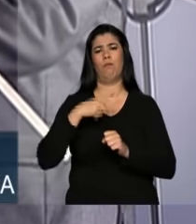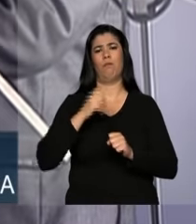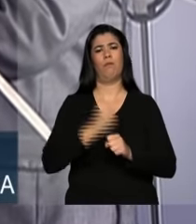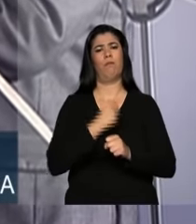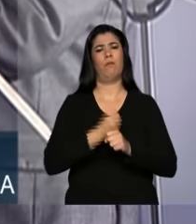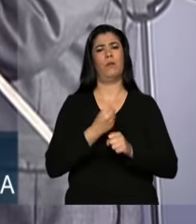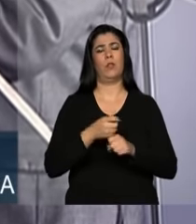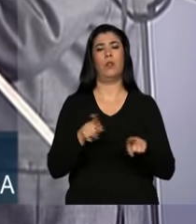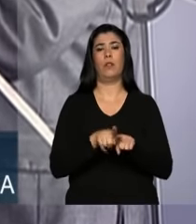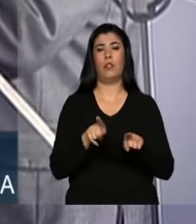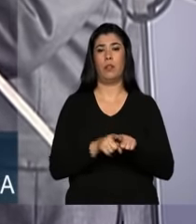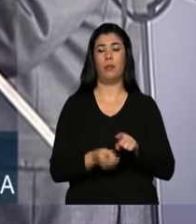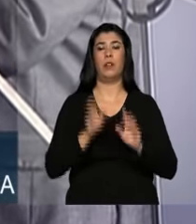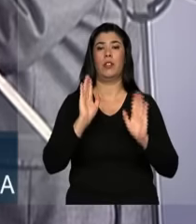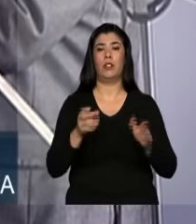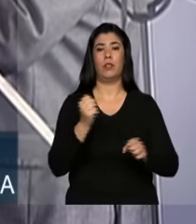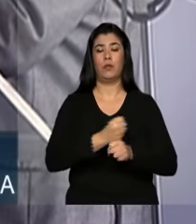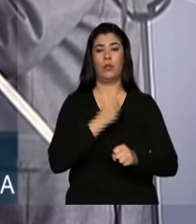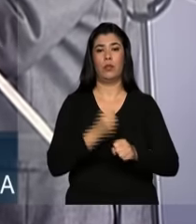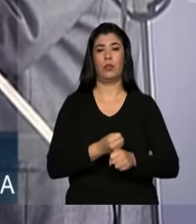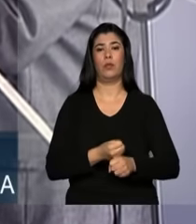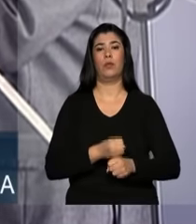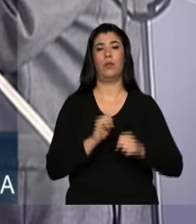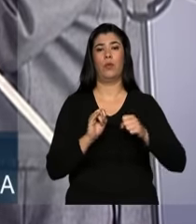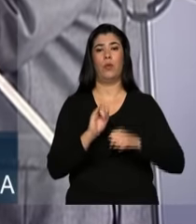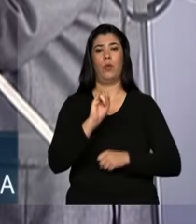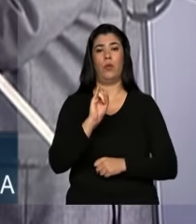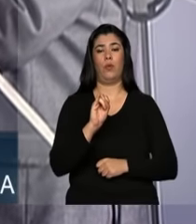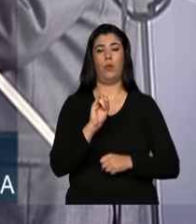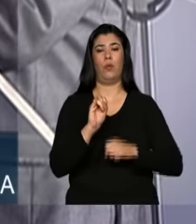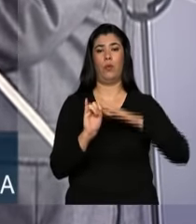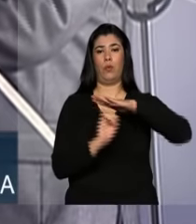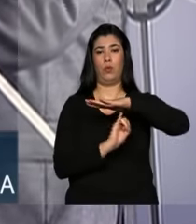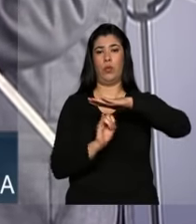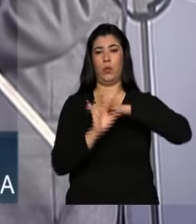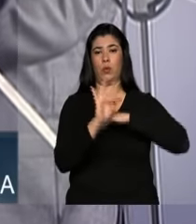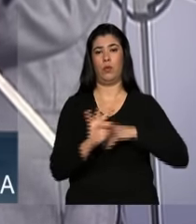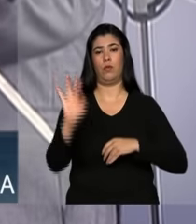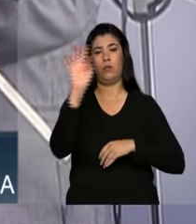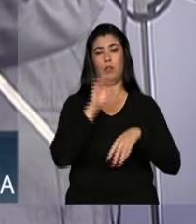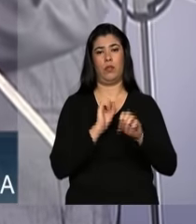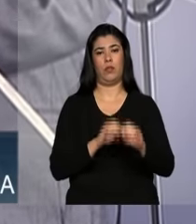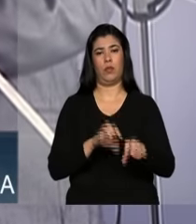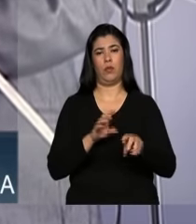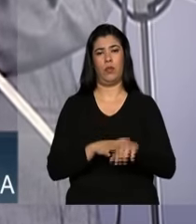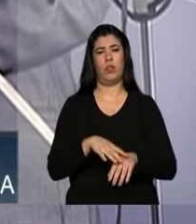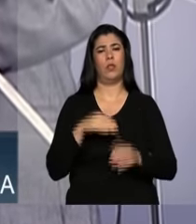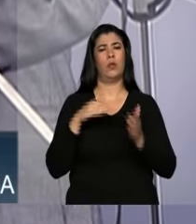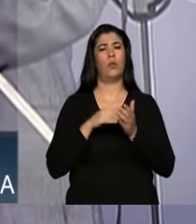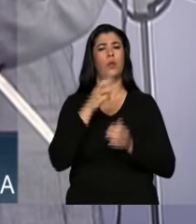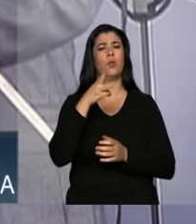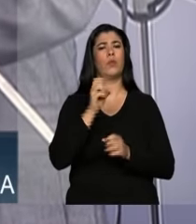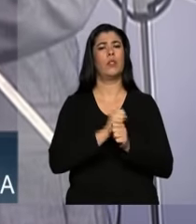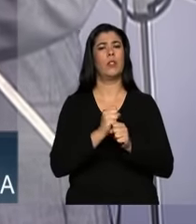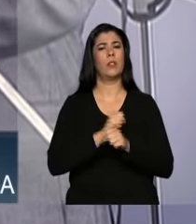o Instituto Federal de Educação, que era esperado em Juazeiro há mais de 30